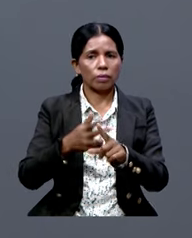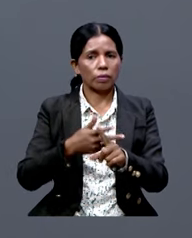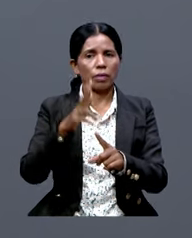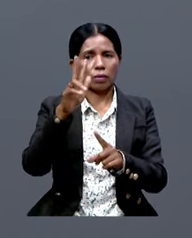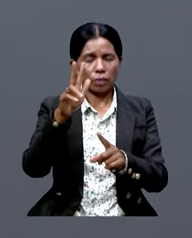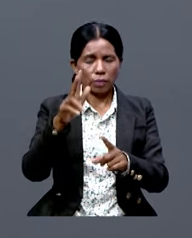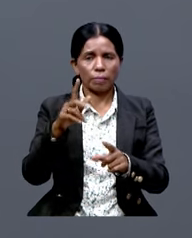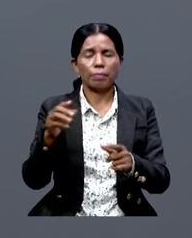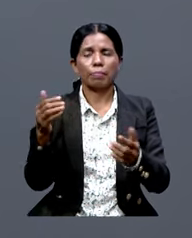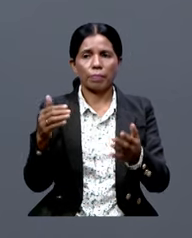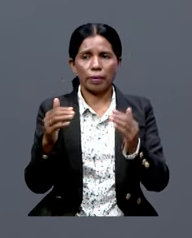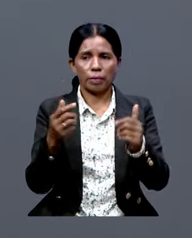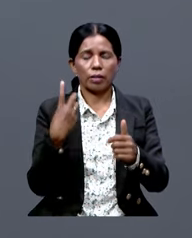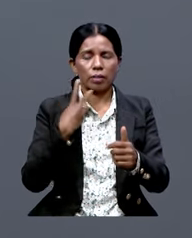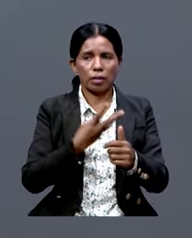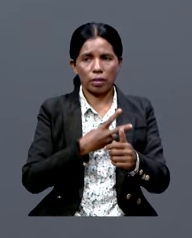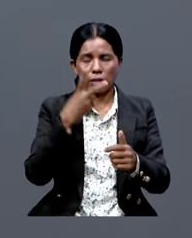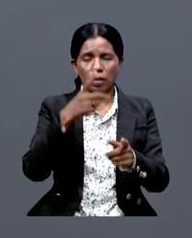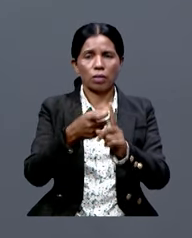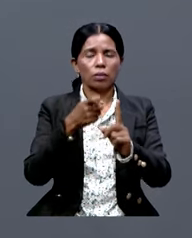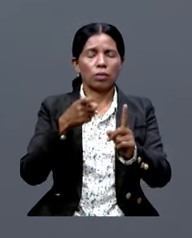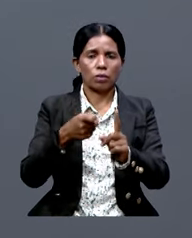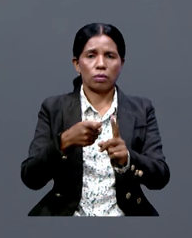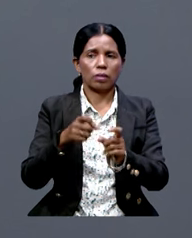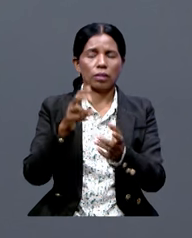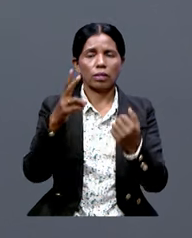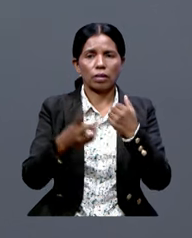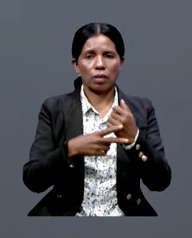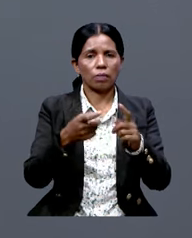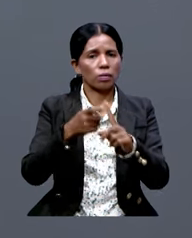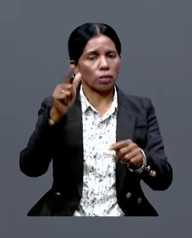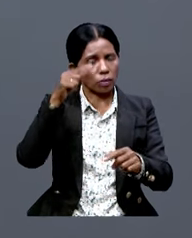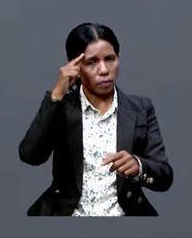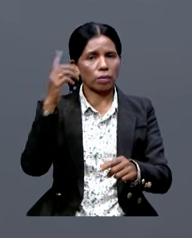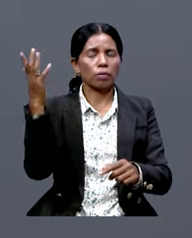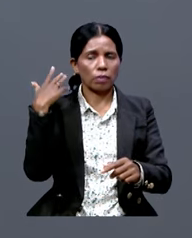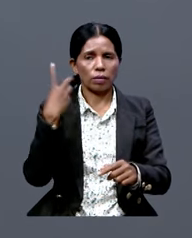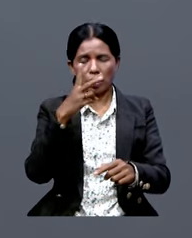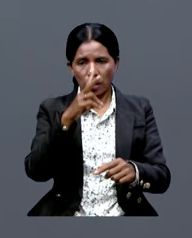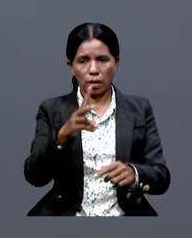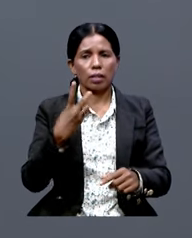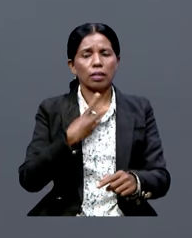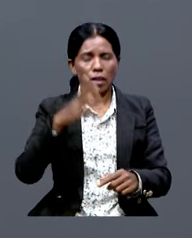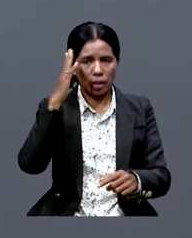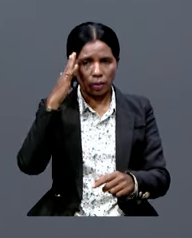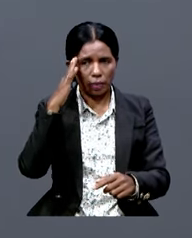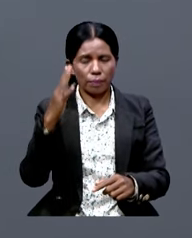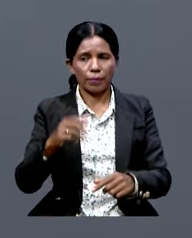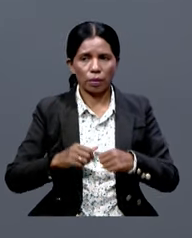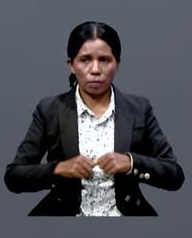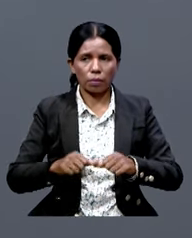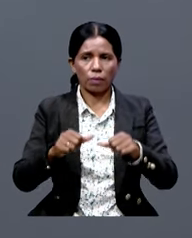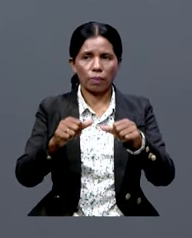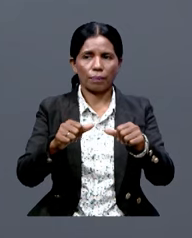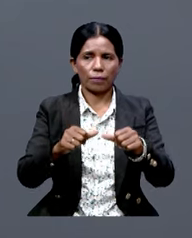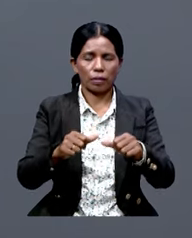internamente né bem que raio si governo interior né bem ta resolve si se resolve da né bem tahano em kata la ojo la rápido